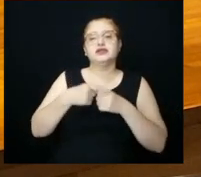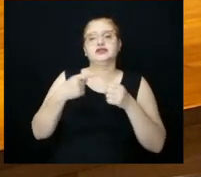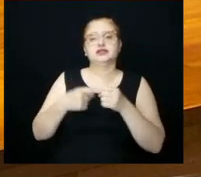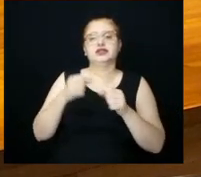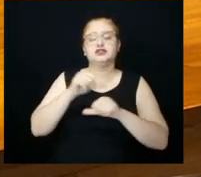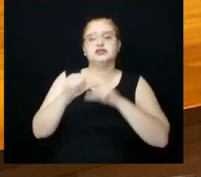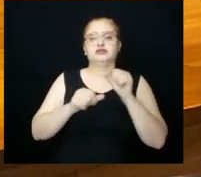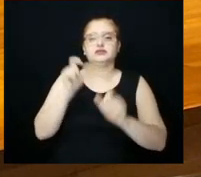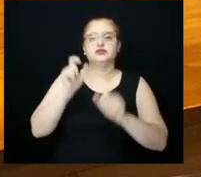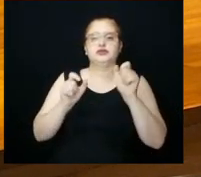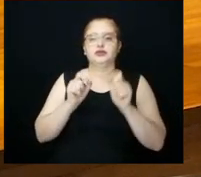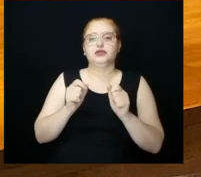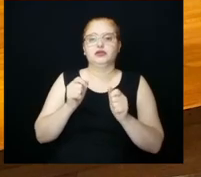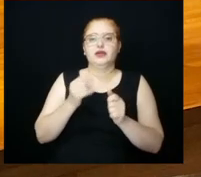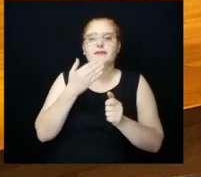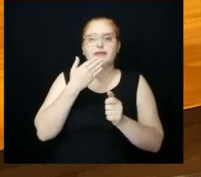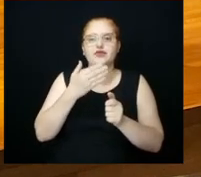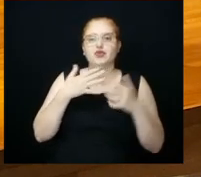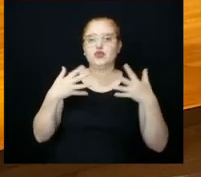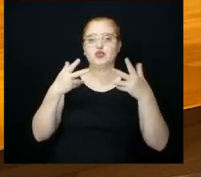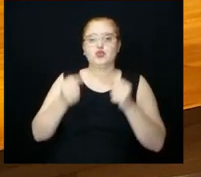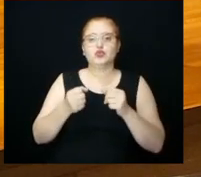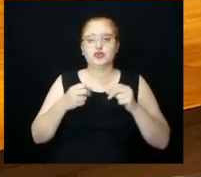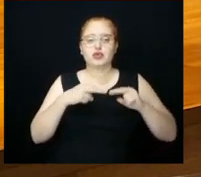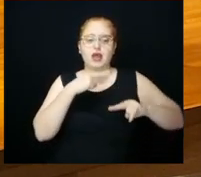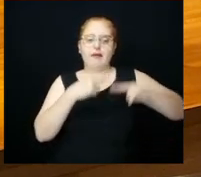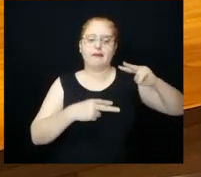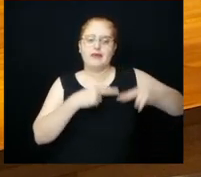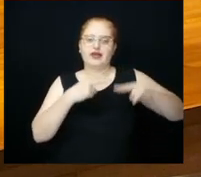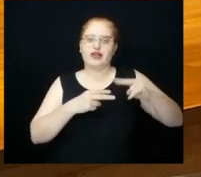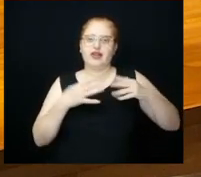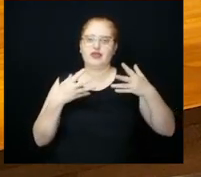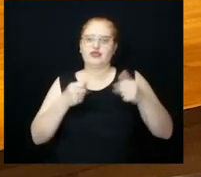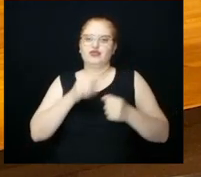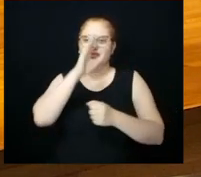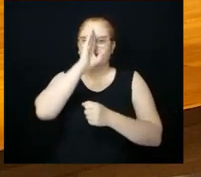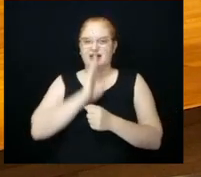de pessoas que pediam por tudo e se apaixonavam pelo que era de graça?